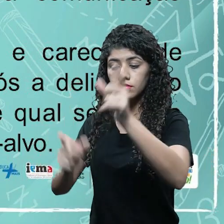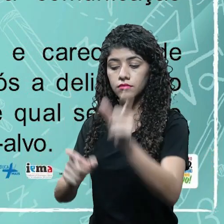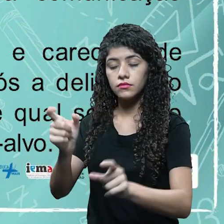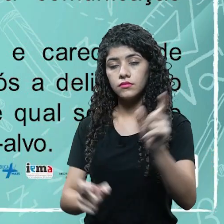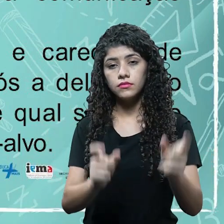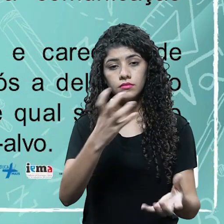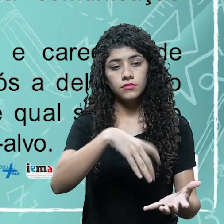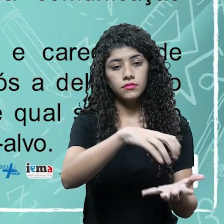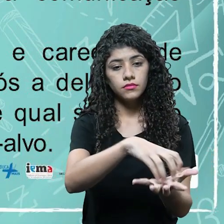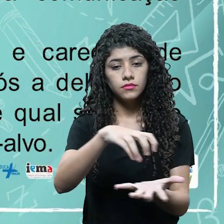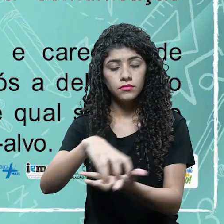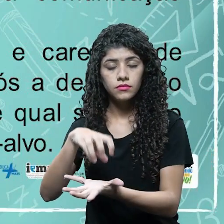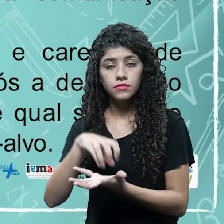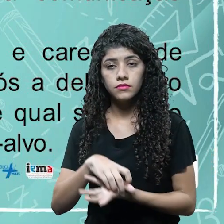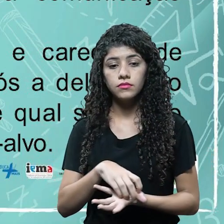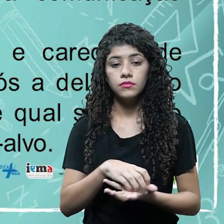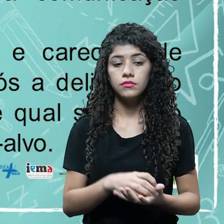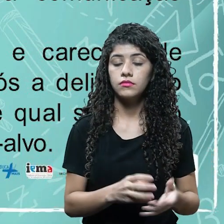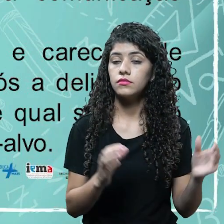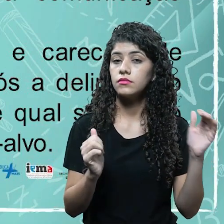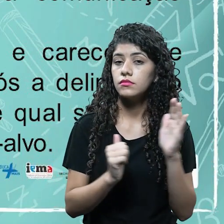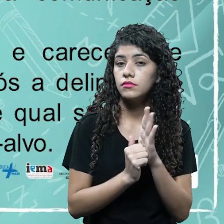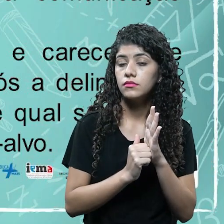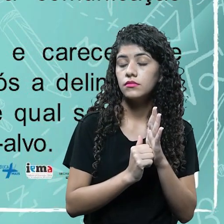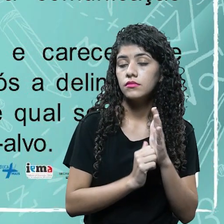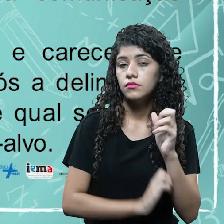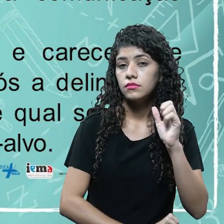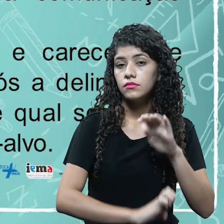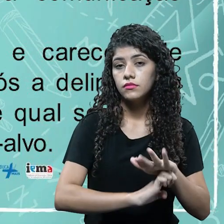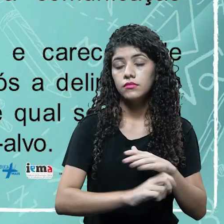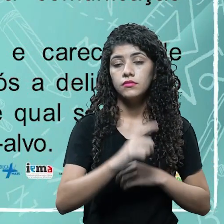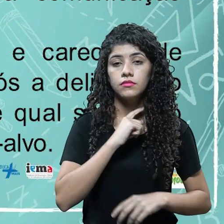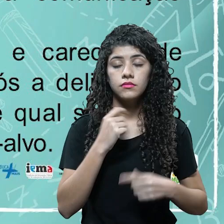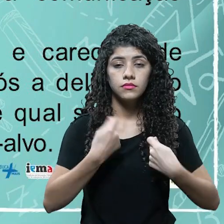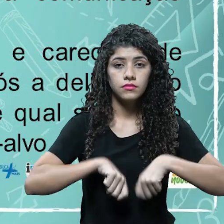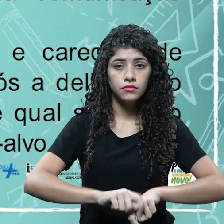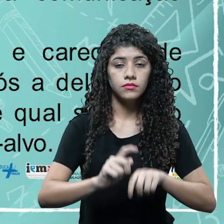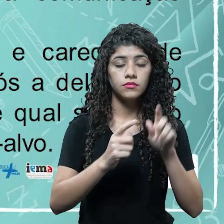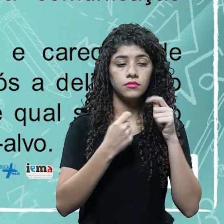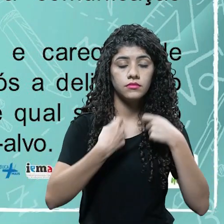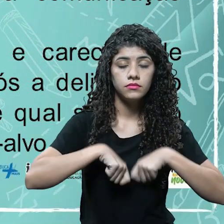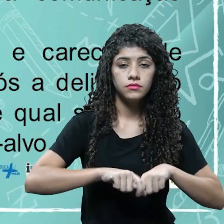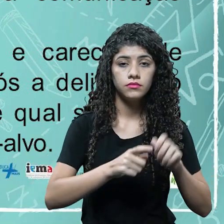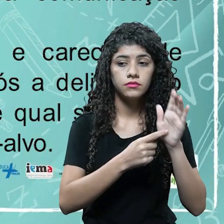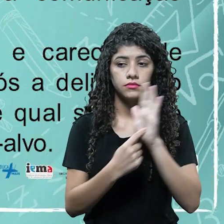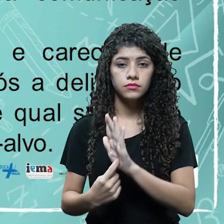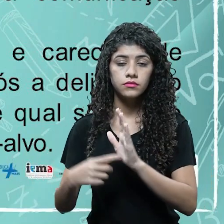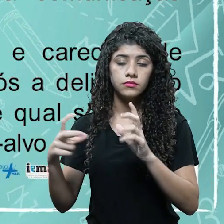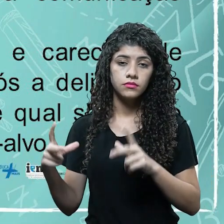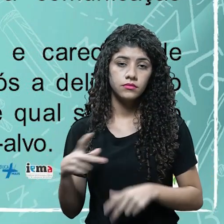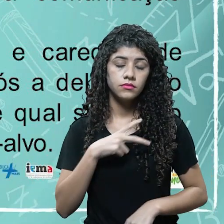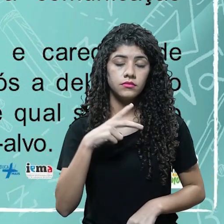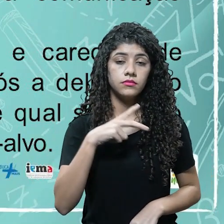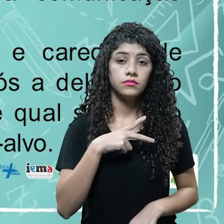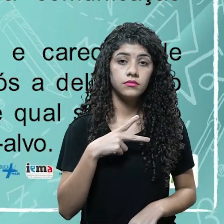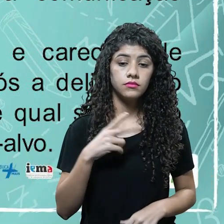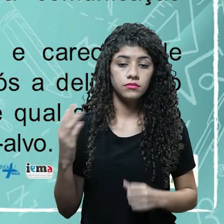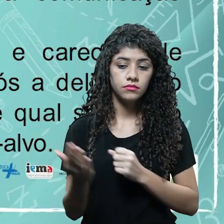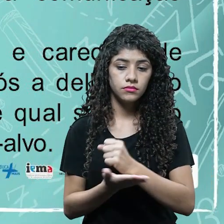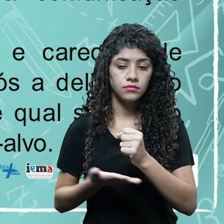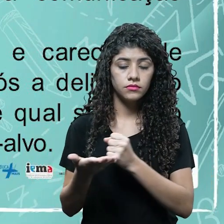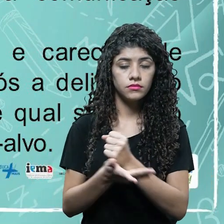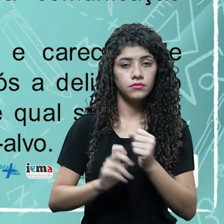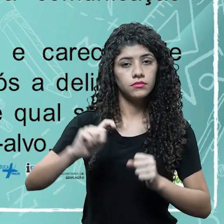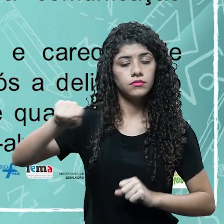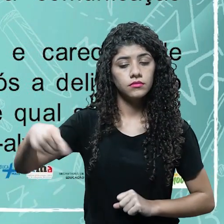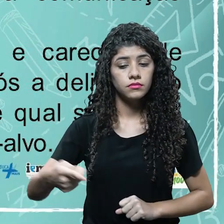grupos. Cada empresa cliente tem suas necessidades e carecem de abordagem exclusiva. O fundamental é que, após a delimitação